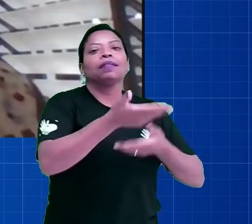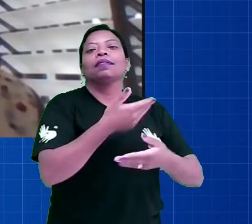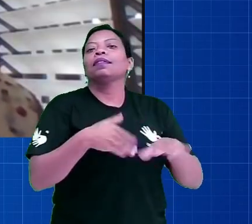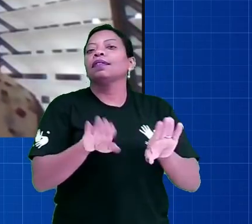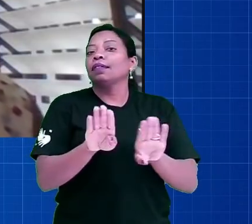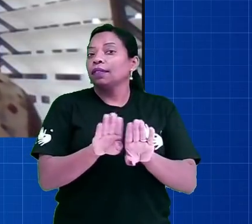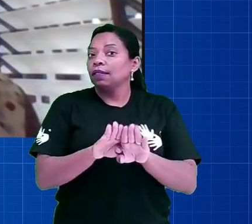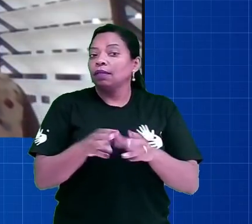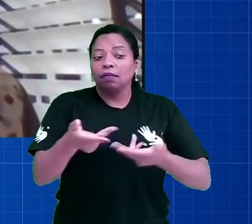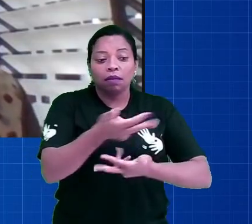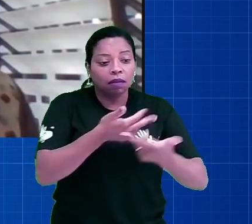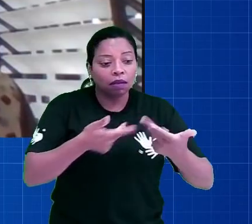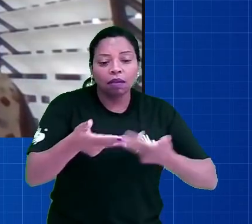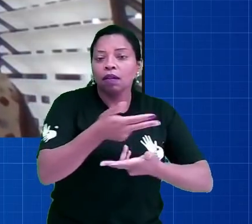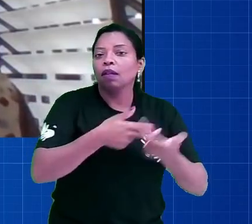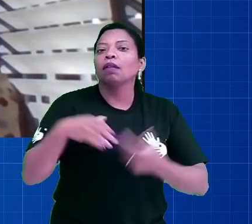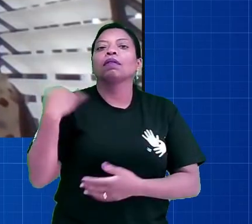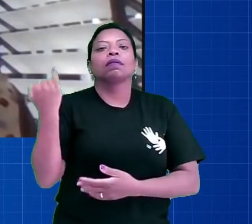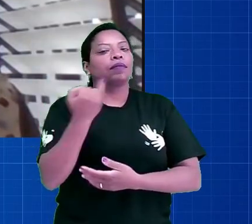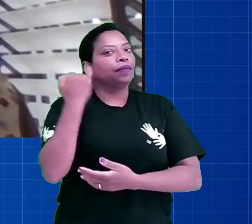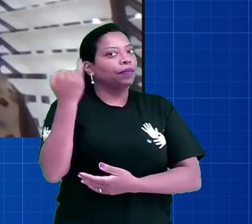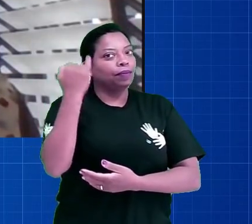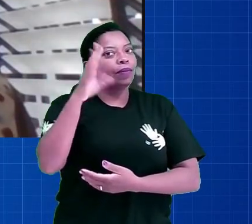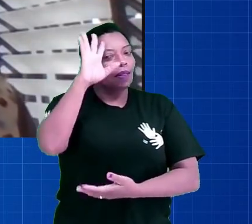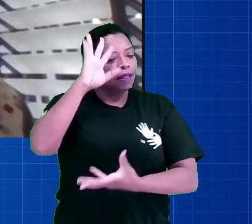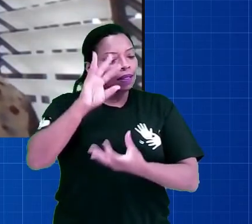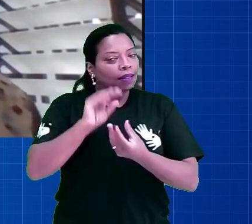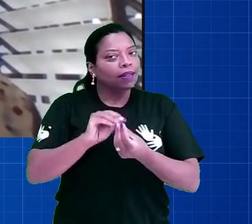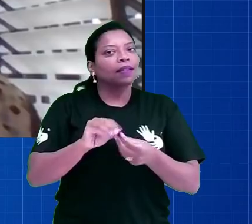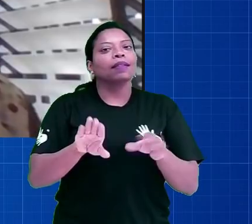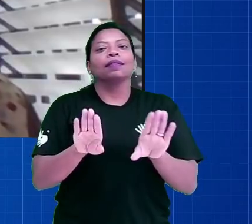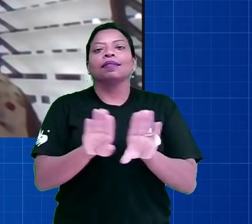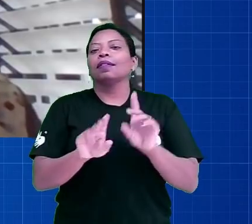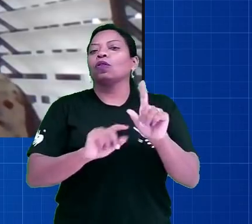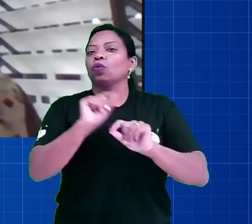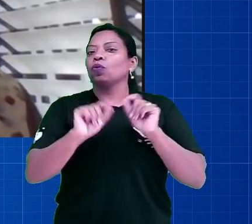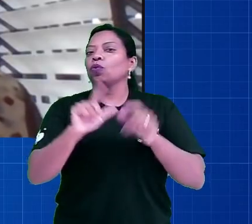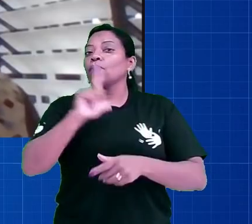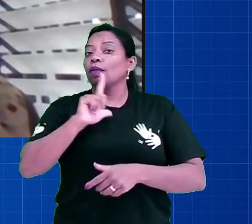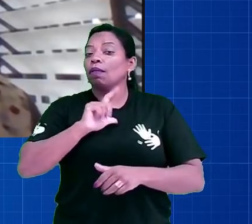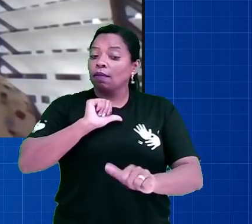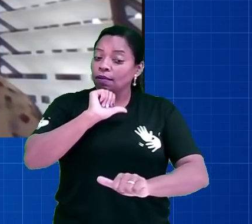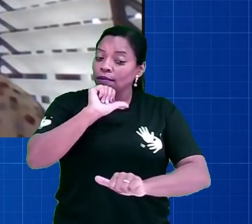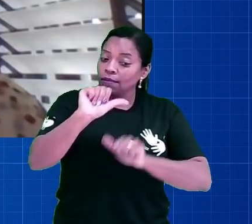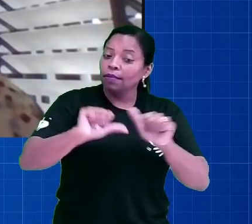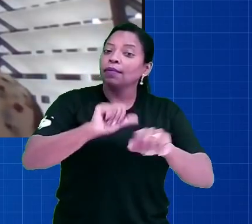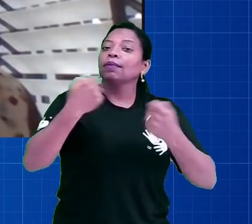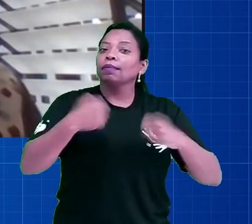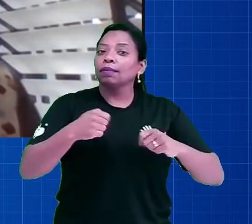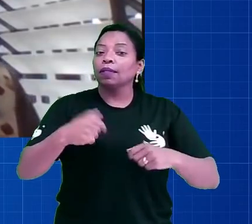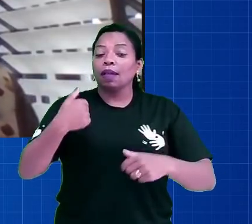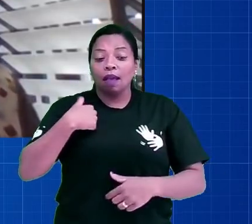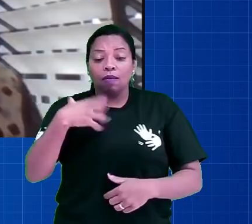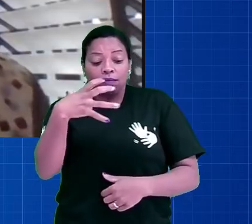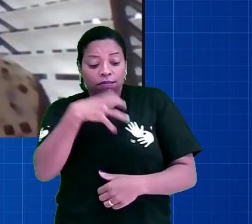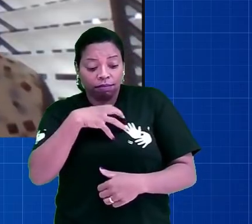de flexibilizar e de entender que isso exige mudanças e que a gente precisa mudar